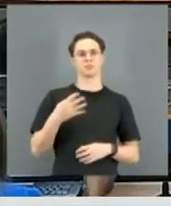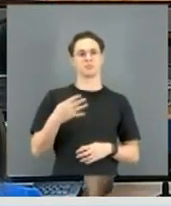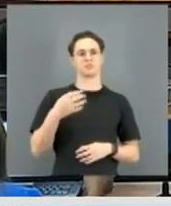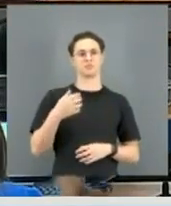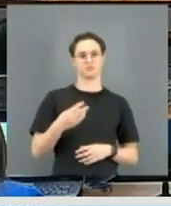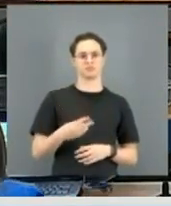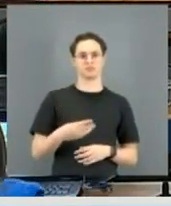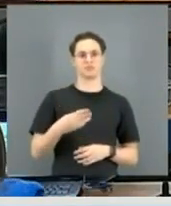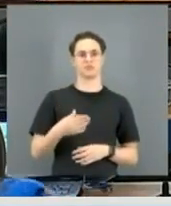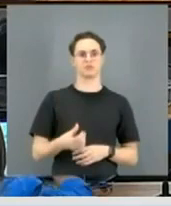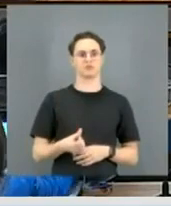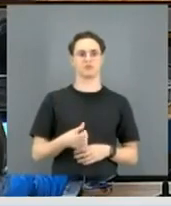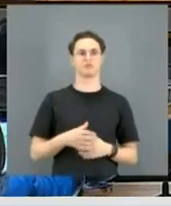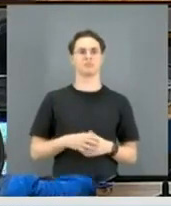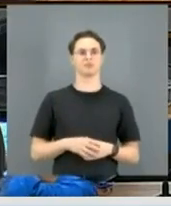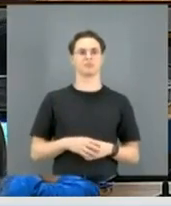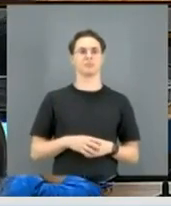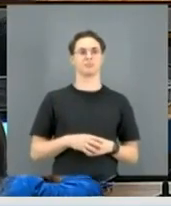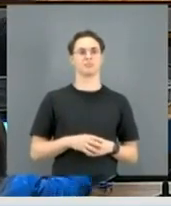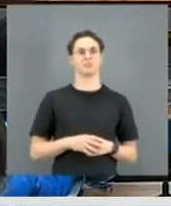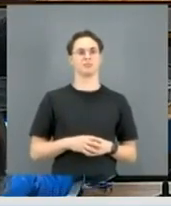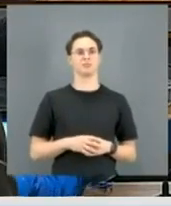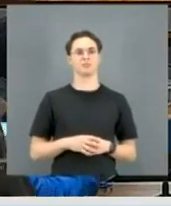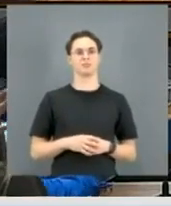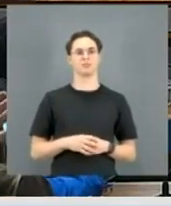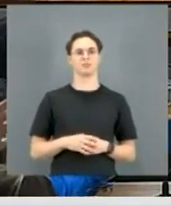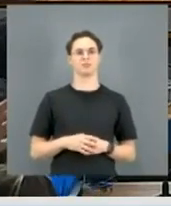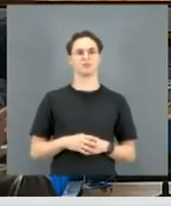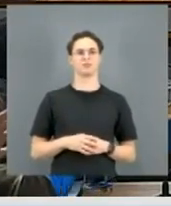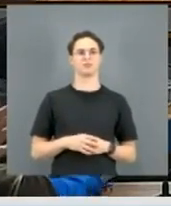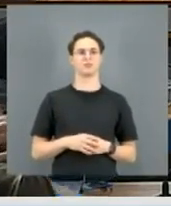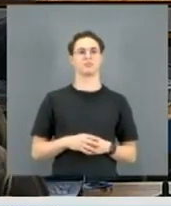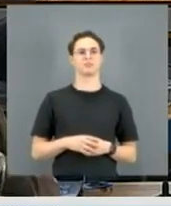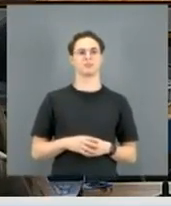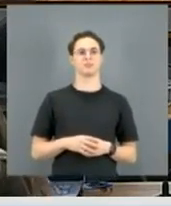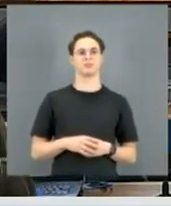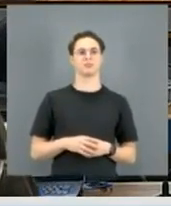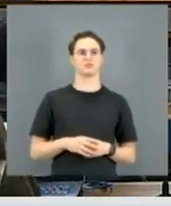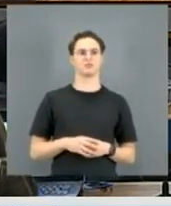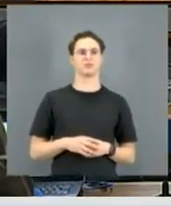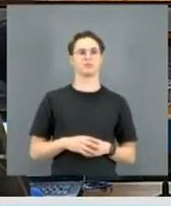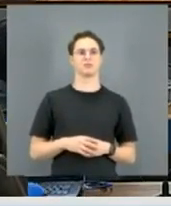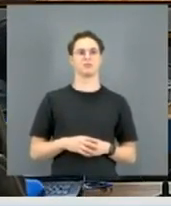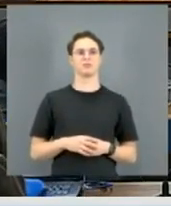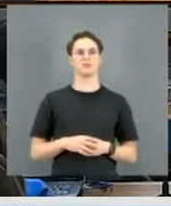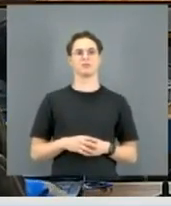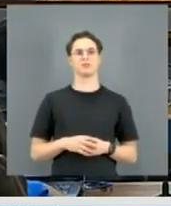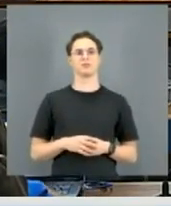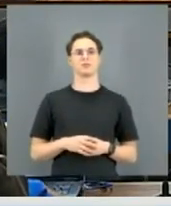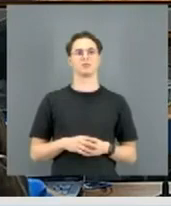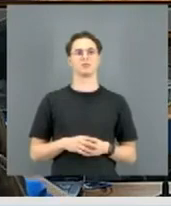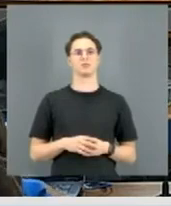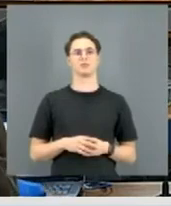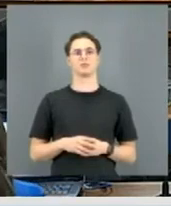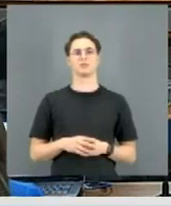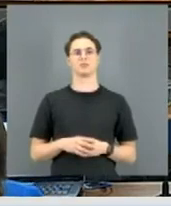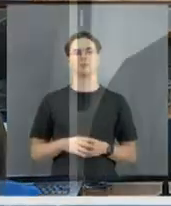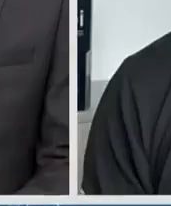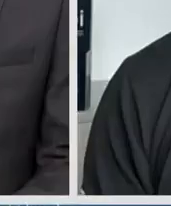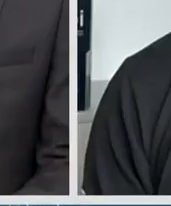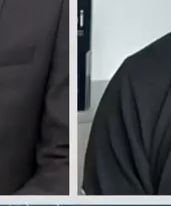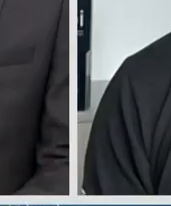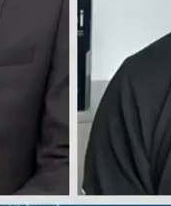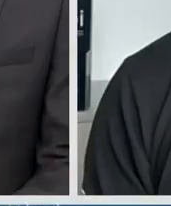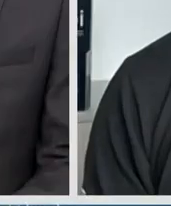Banco Central. Agora, esse percentual de inflação, ele ainda está significativamente distante do centro da